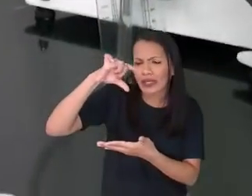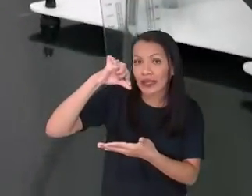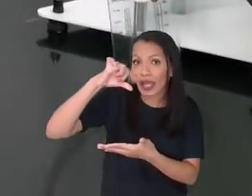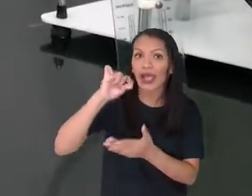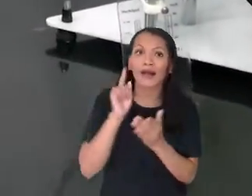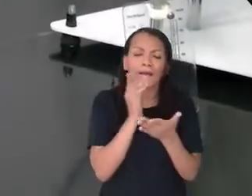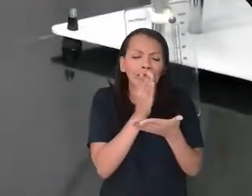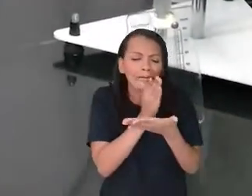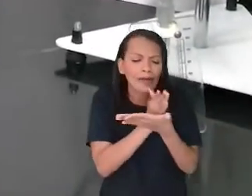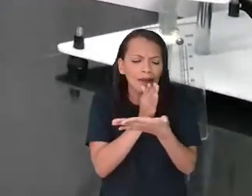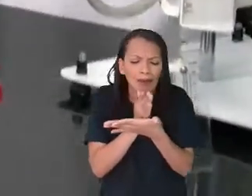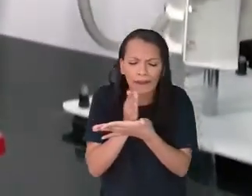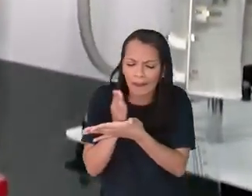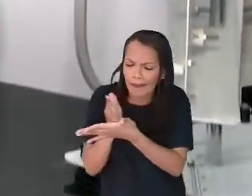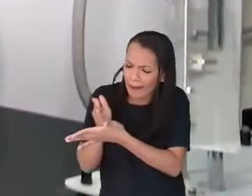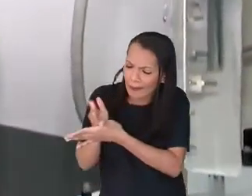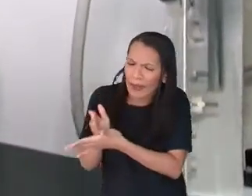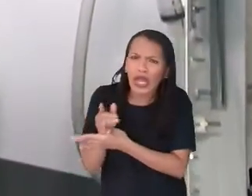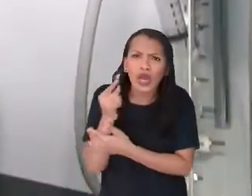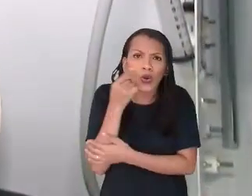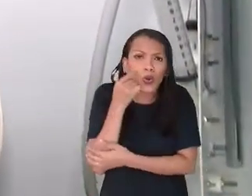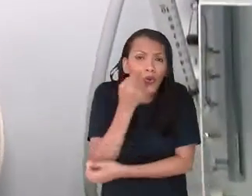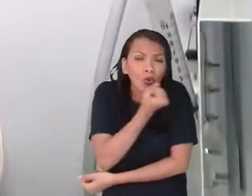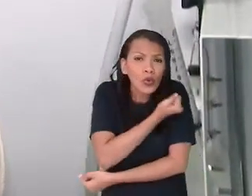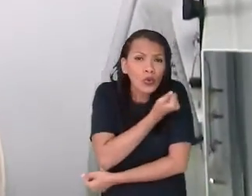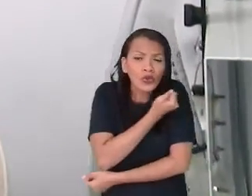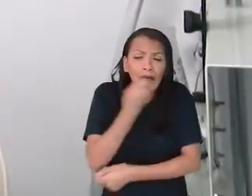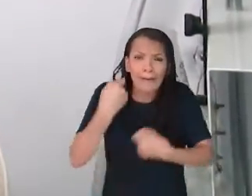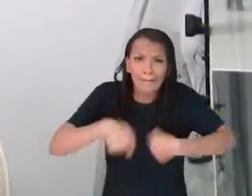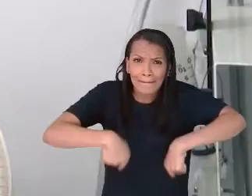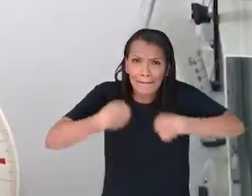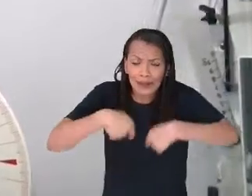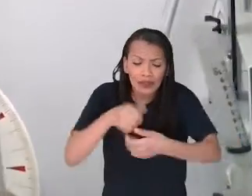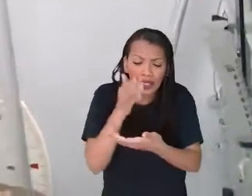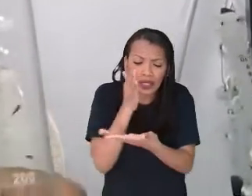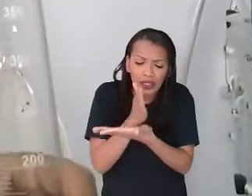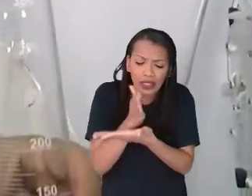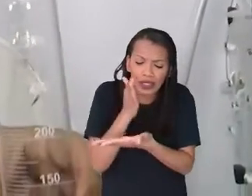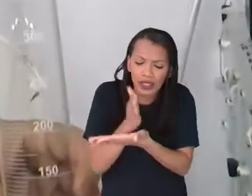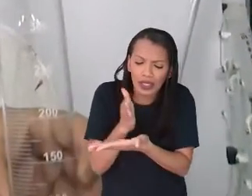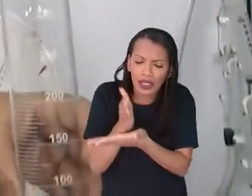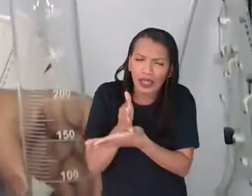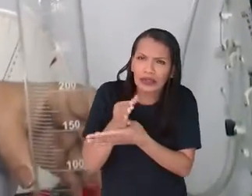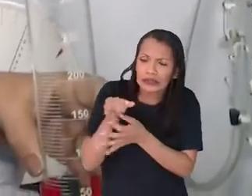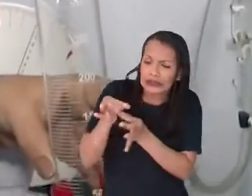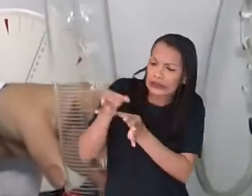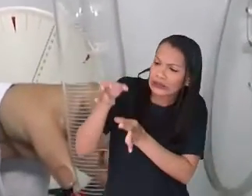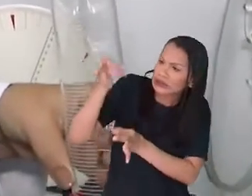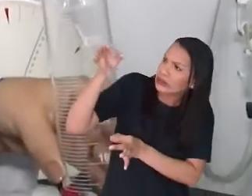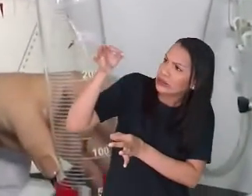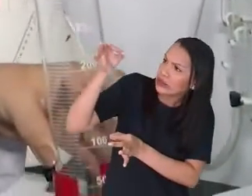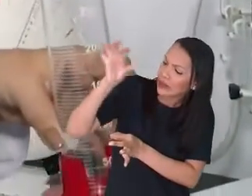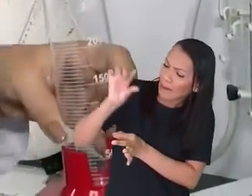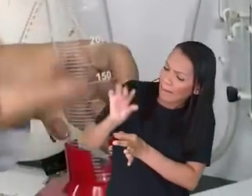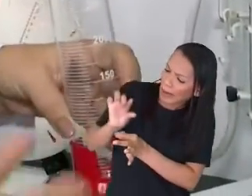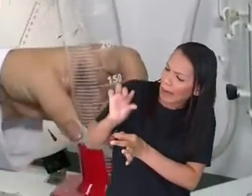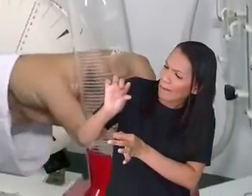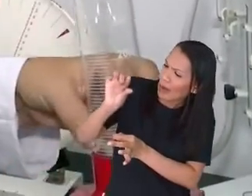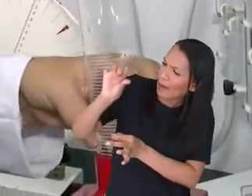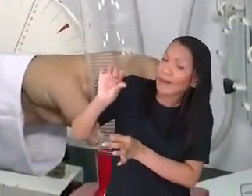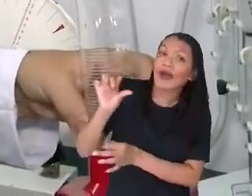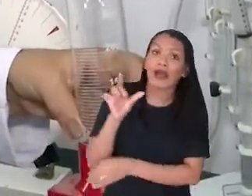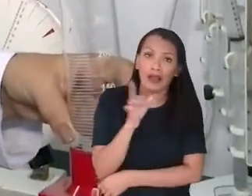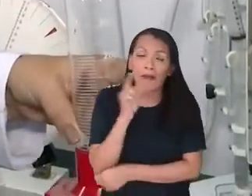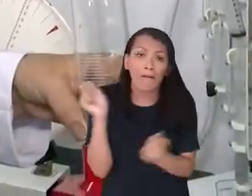essa numeração aqui, ela é precisa. A gente vai colocar a quantidade correta de líquido, que pode